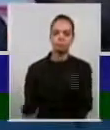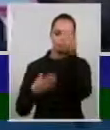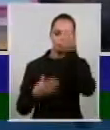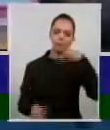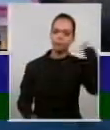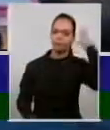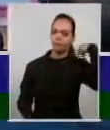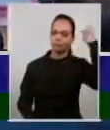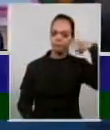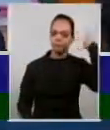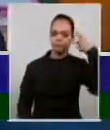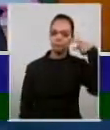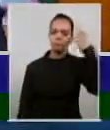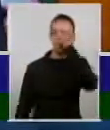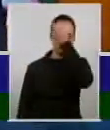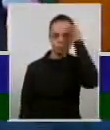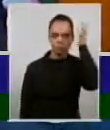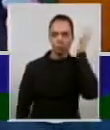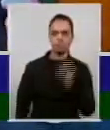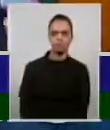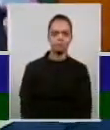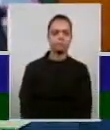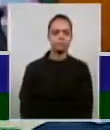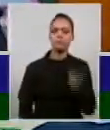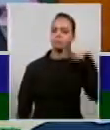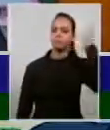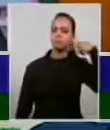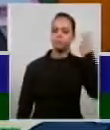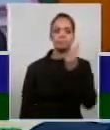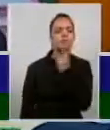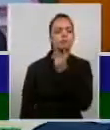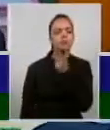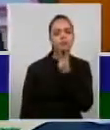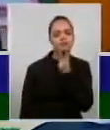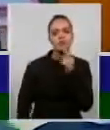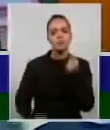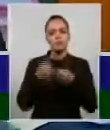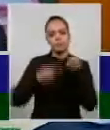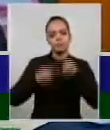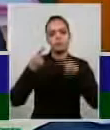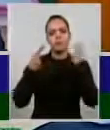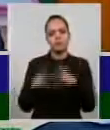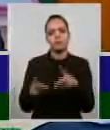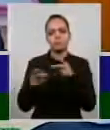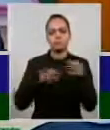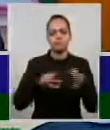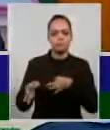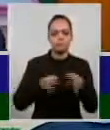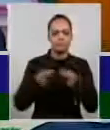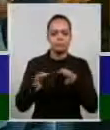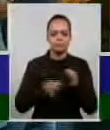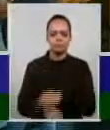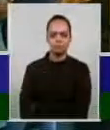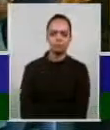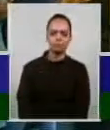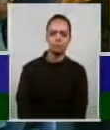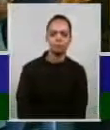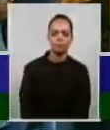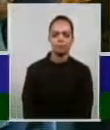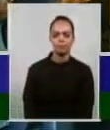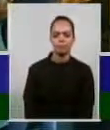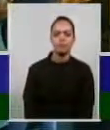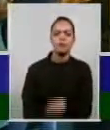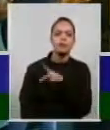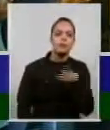Obrigado, vereador Felipe Tchê. Vereador Vilmar Rezende, ainda em discussão a essa matéria.